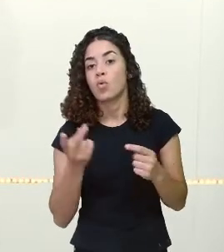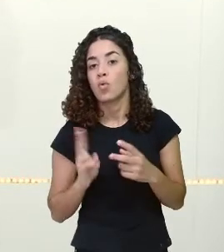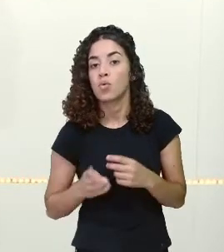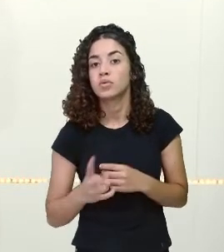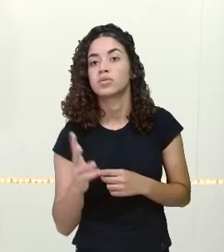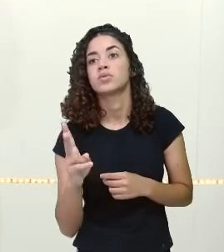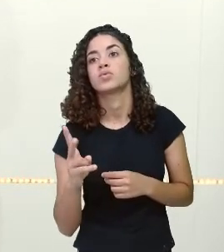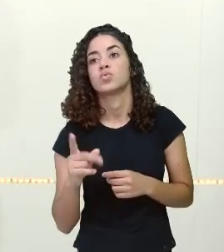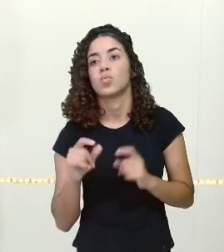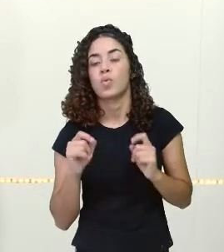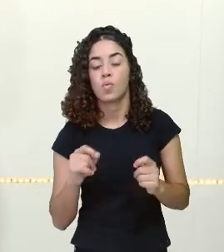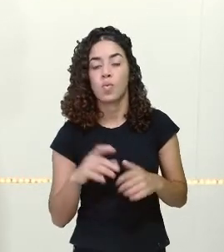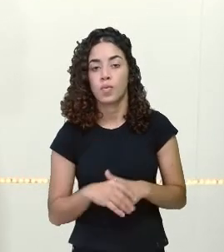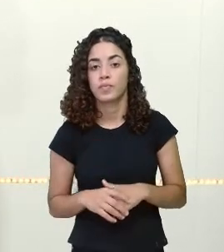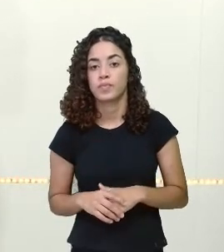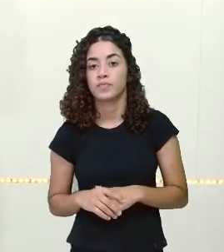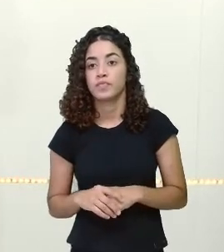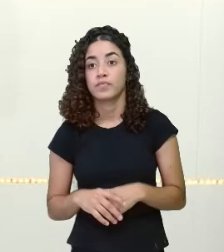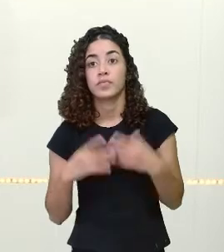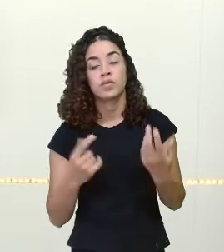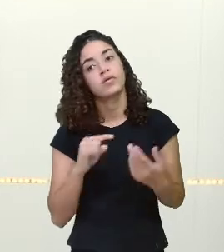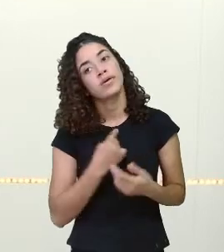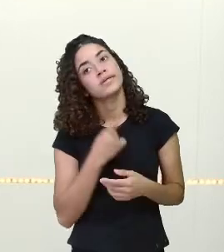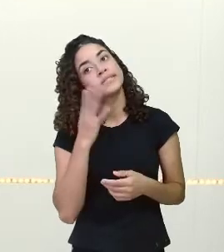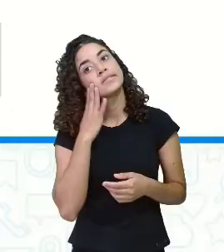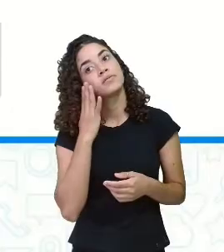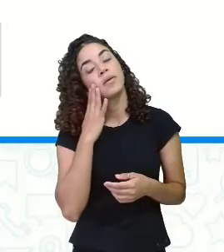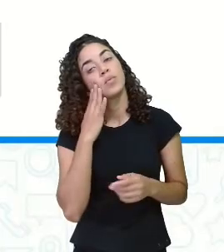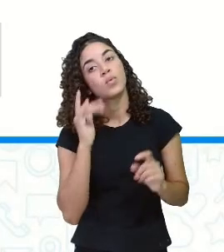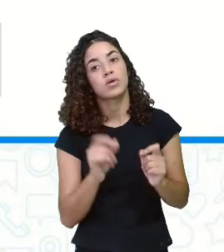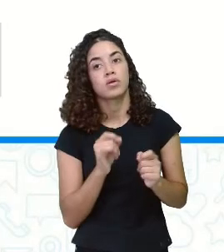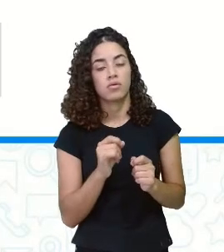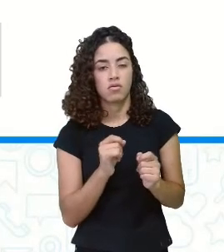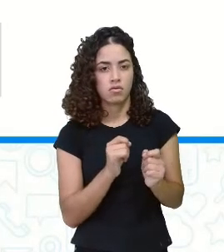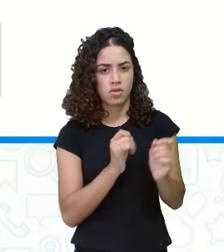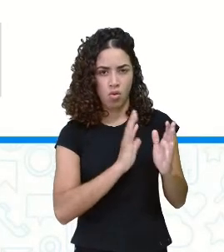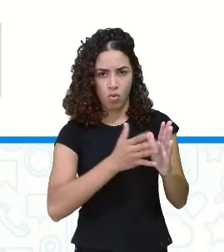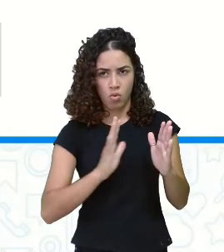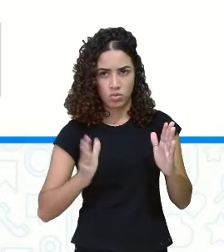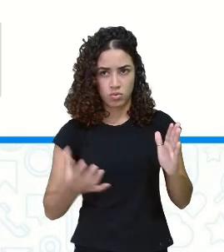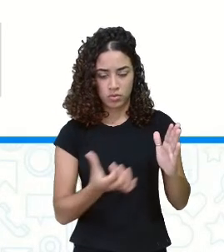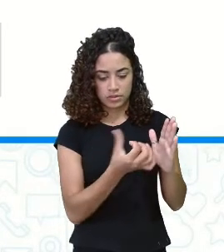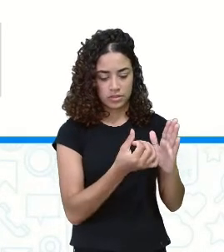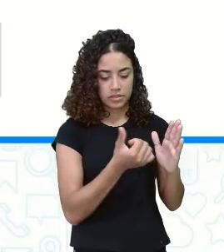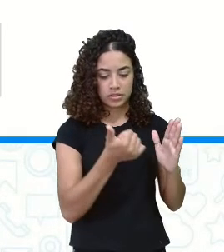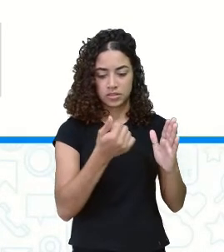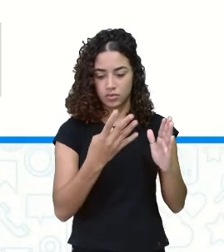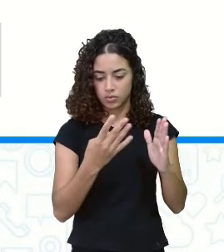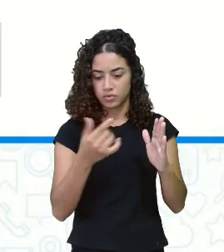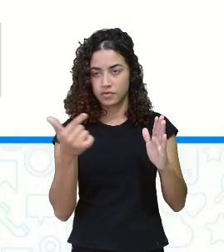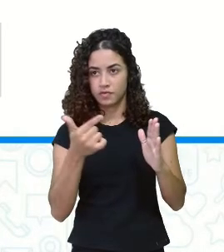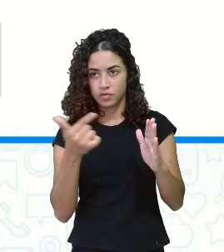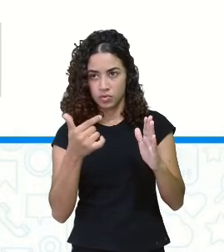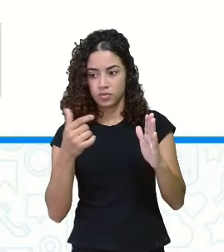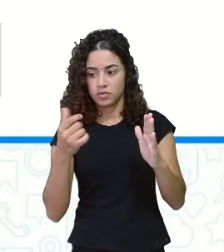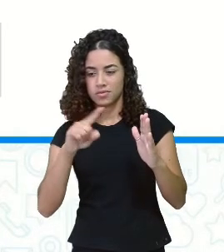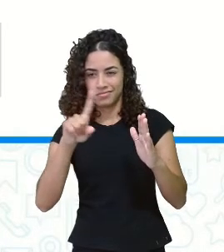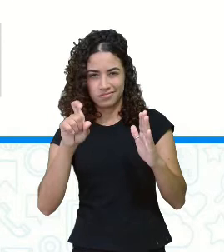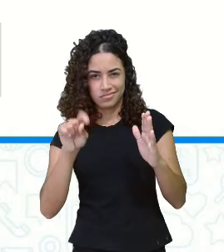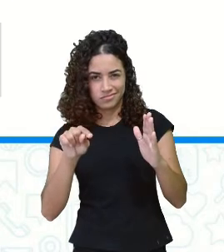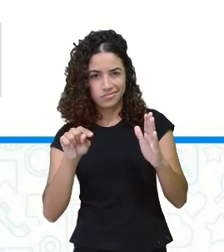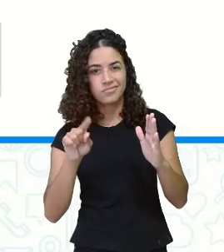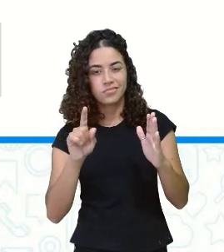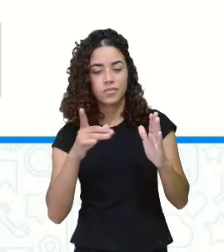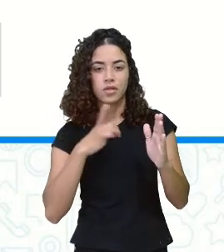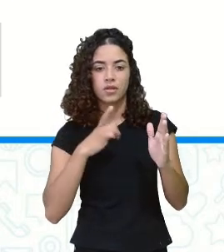continuidade a esses sacos. Sabendo que os sacos, na ordem que estão organizados, né, eles apresentam